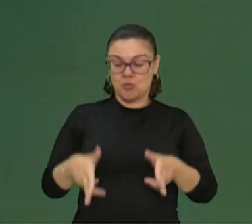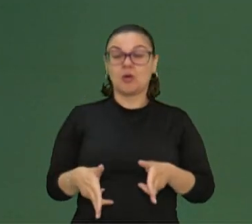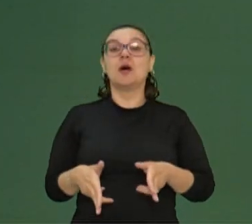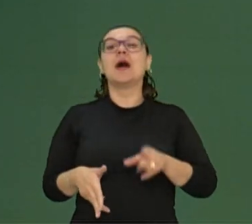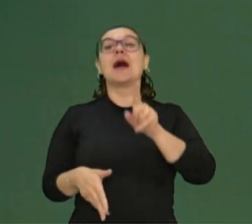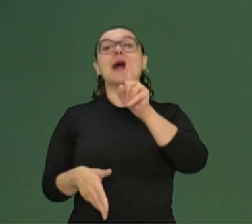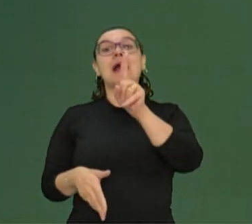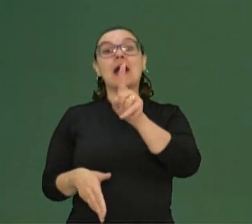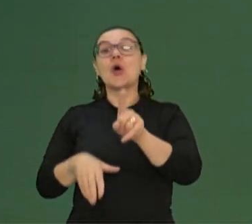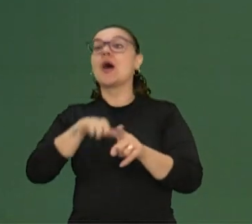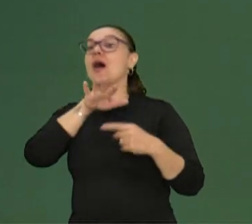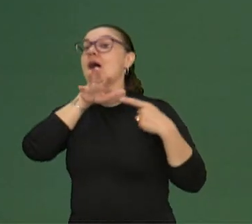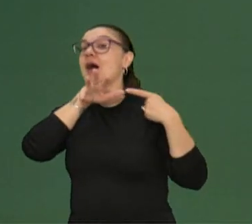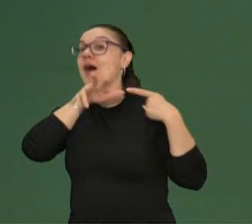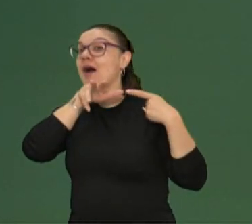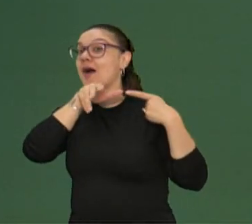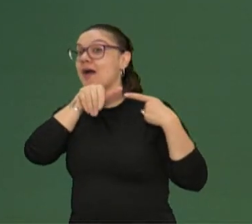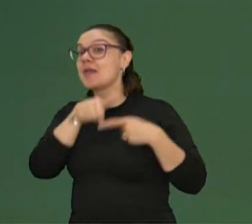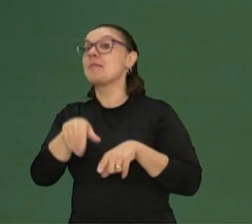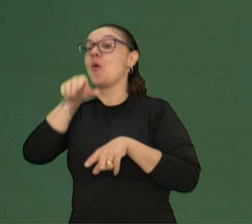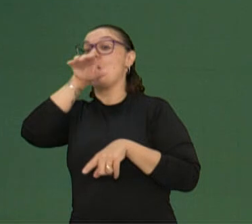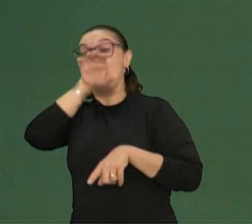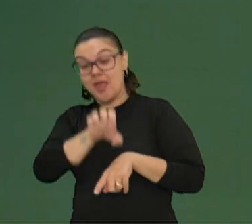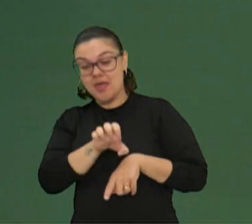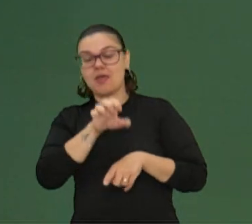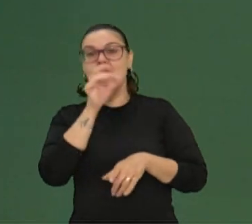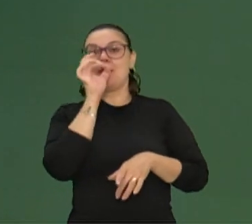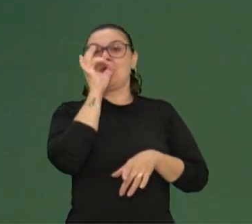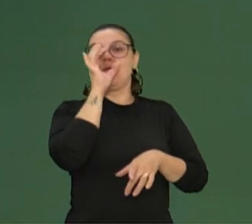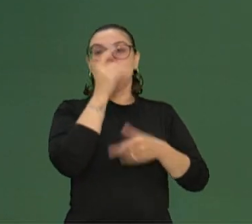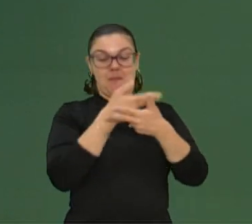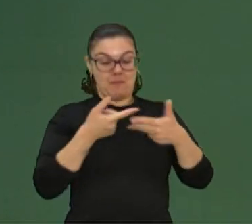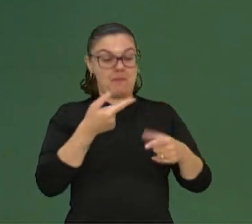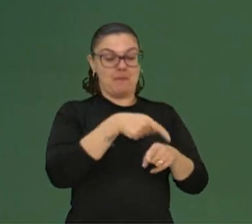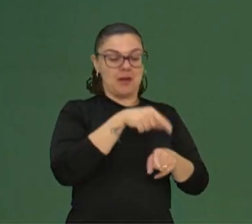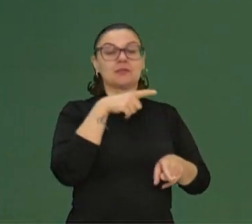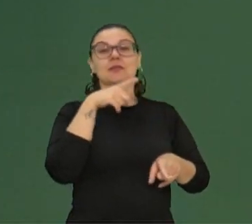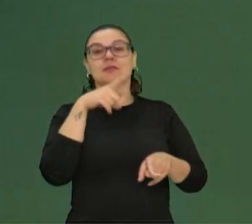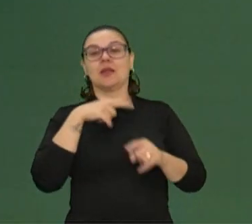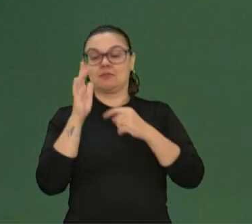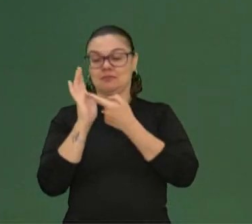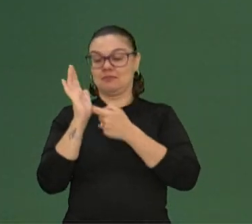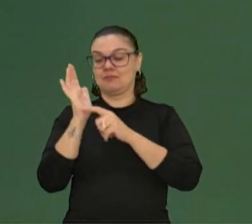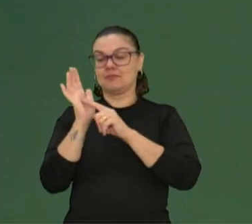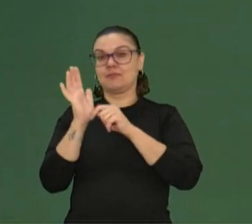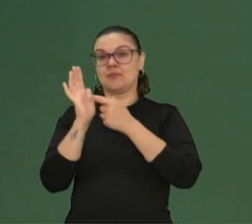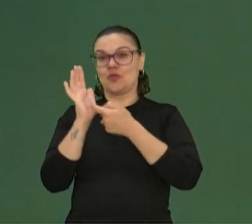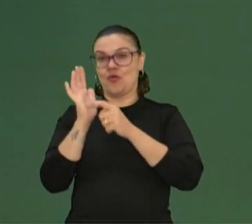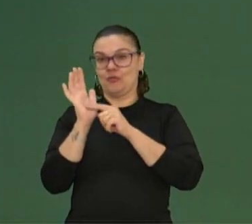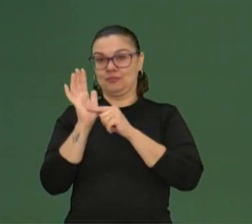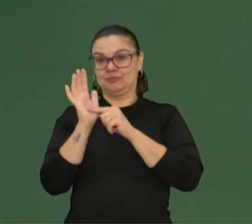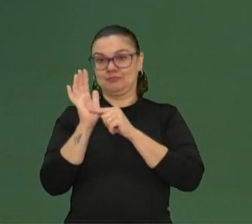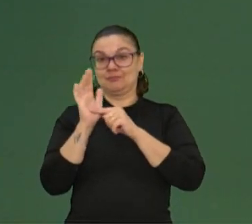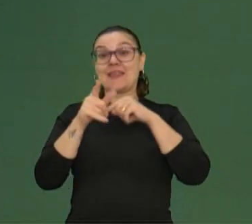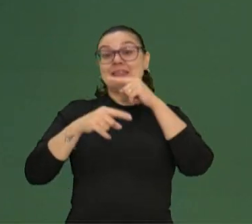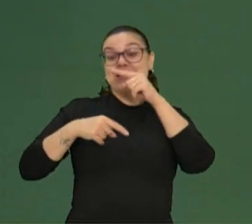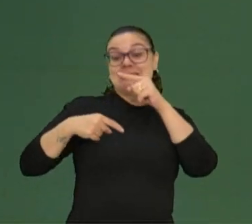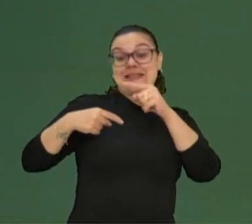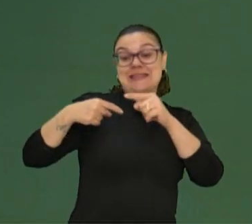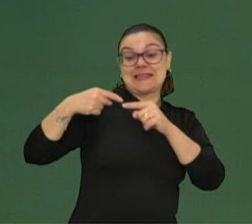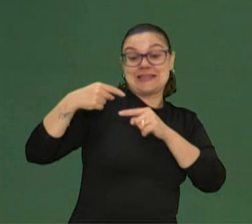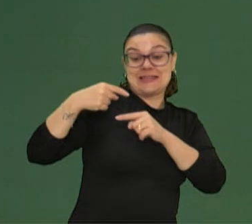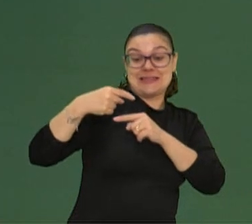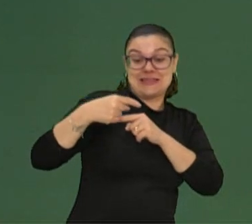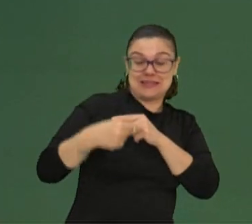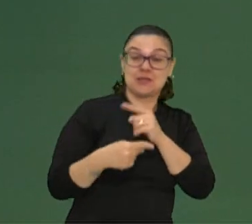Animais e plantas têm mitocôndria. A diferença é que as plantas posteriormente surgiram como